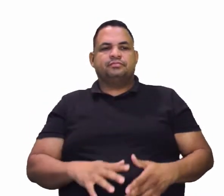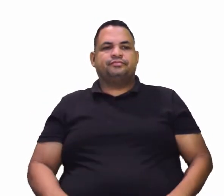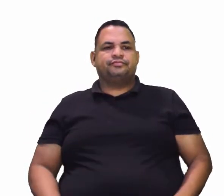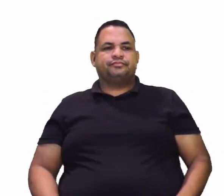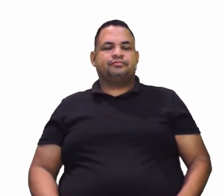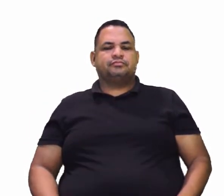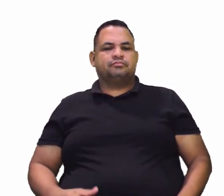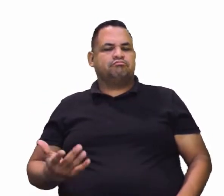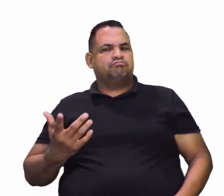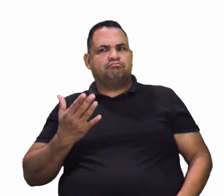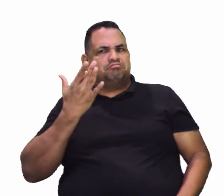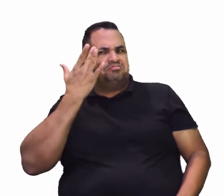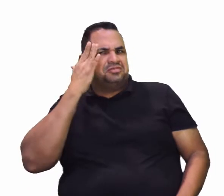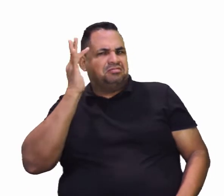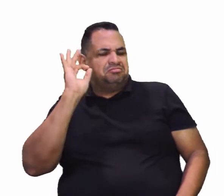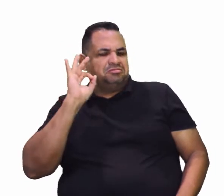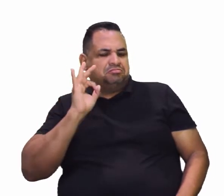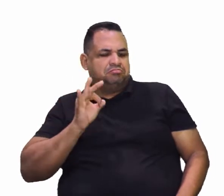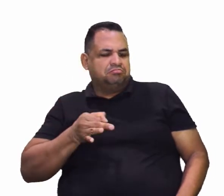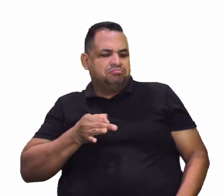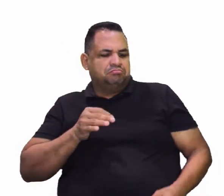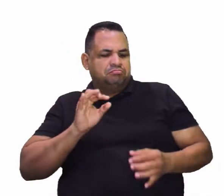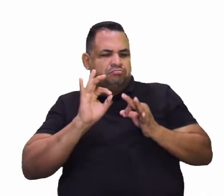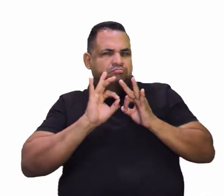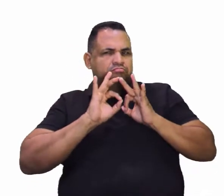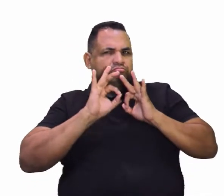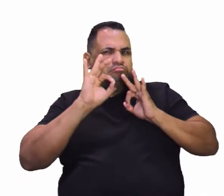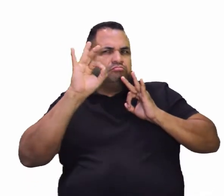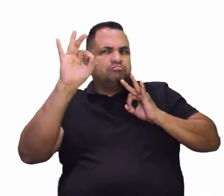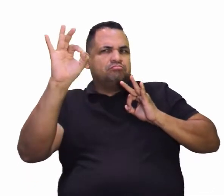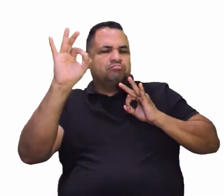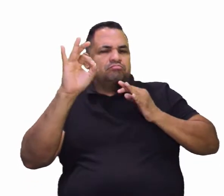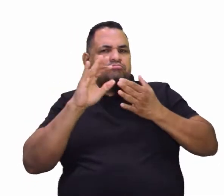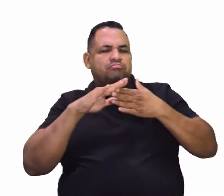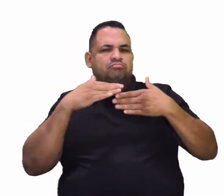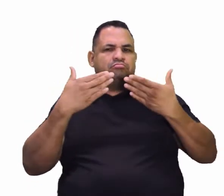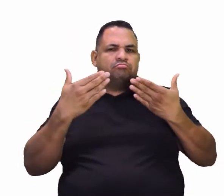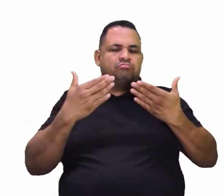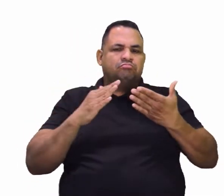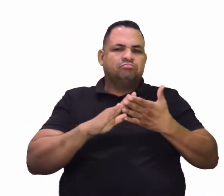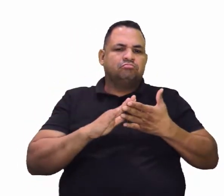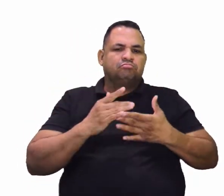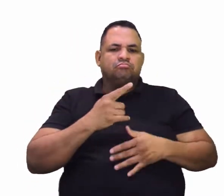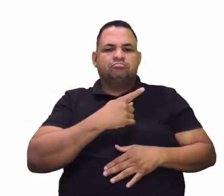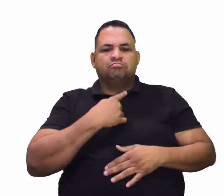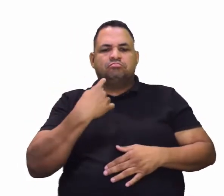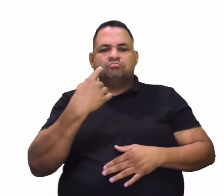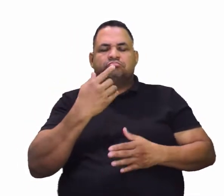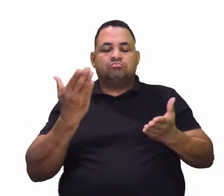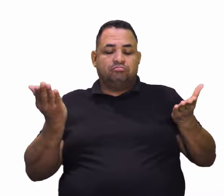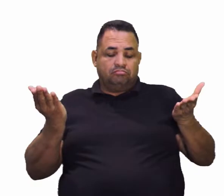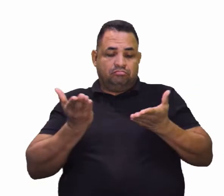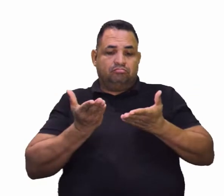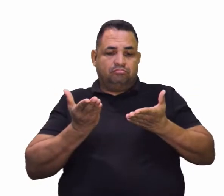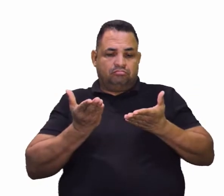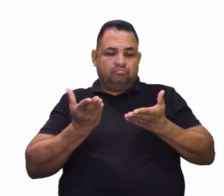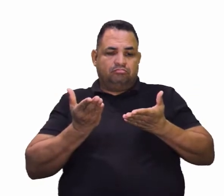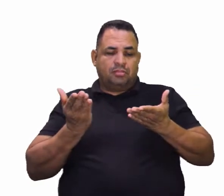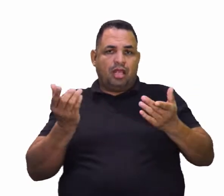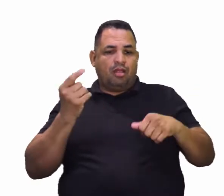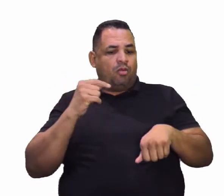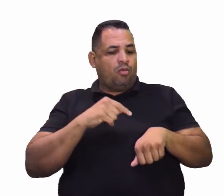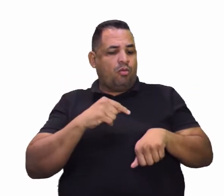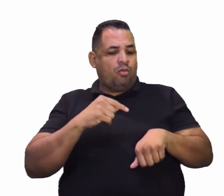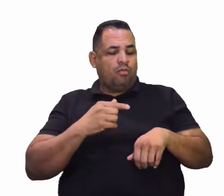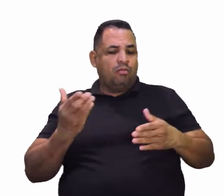futuro incerto. É aquele futuro mais distante. Afinal de contas, nós estamos hoje,